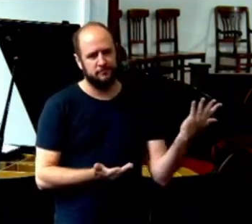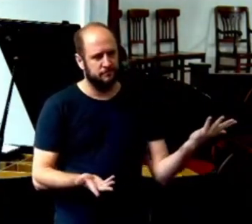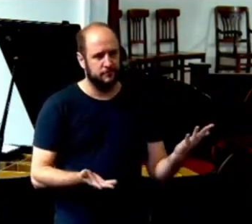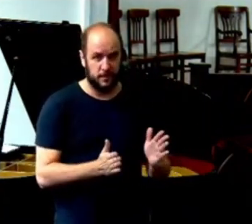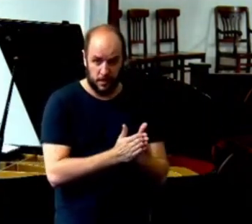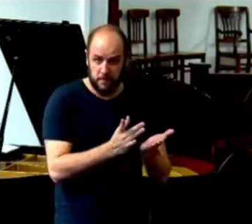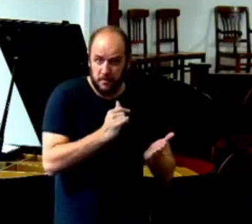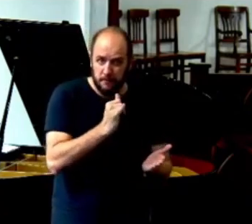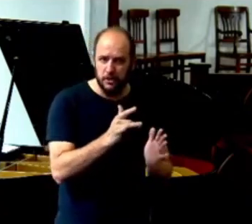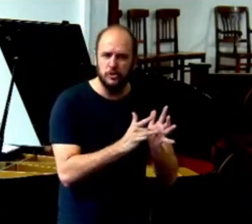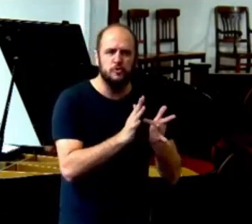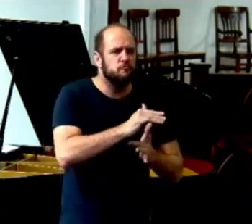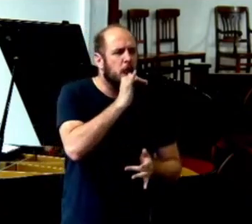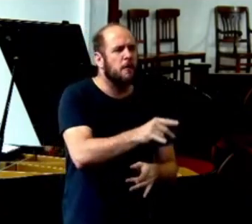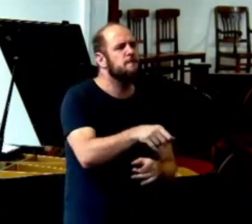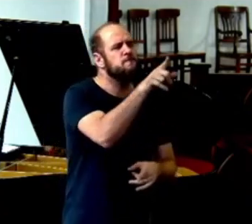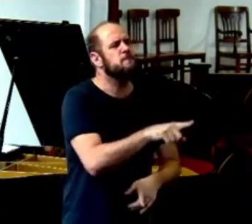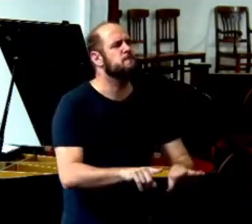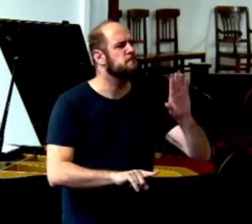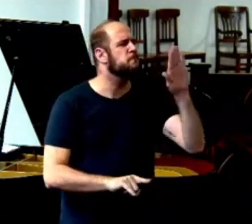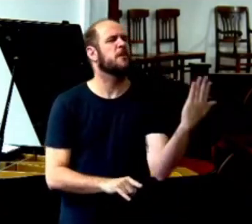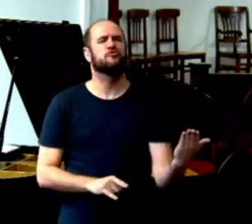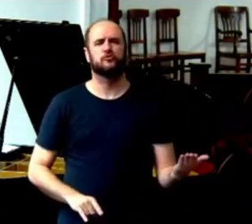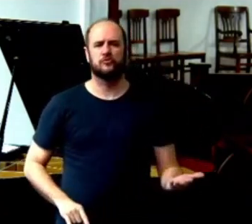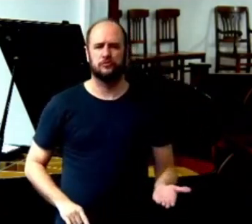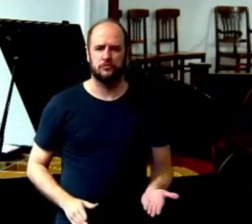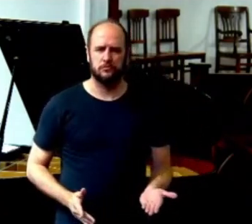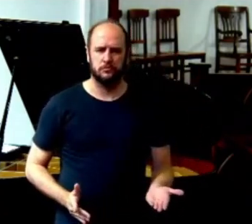Hipócritas, diz o texto.